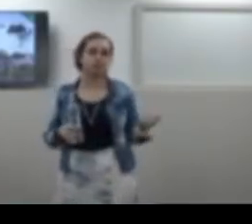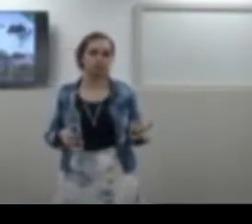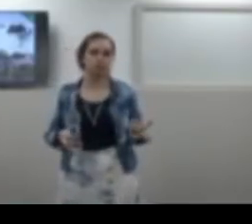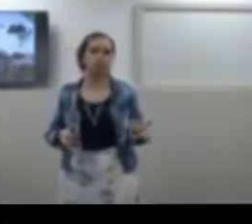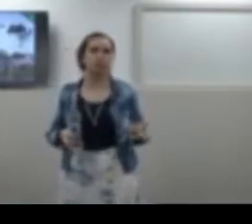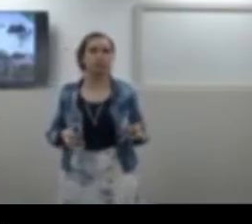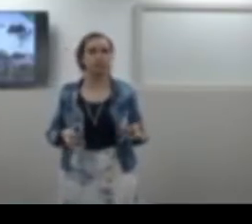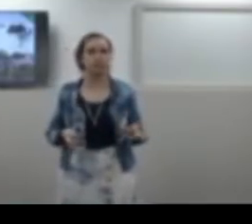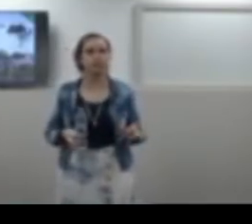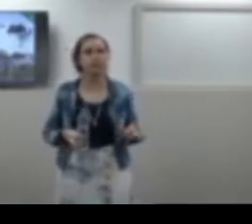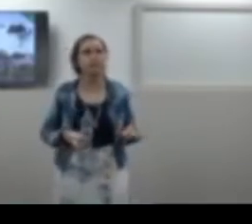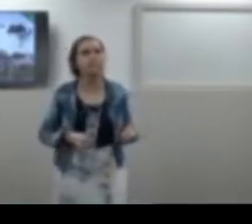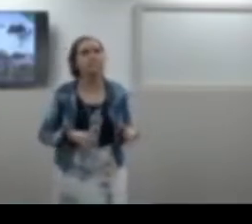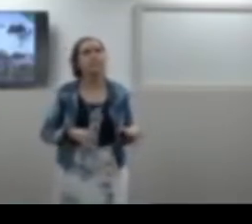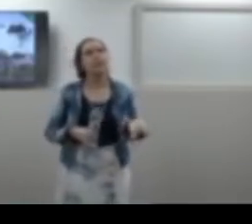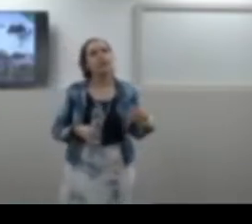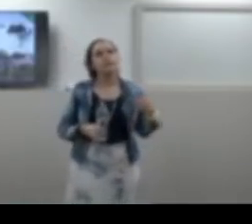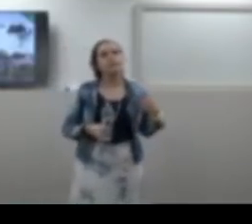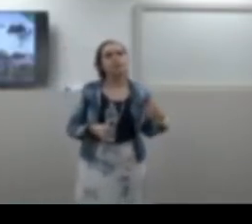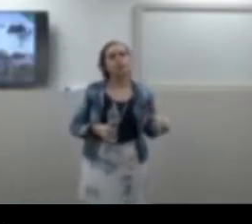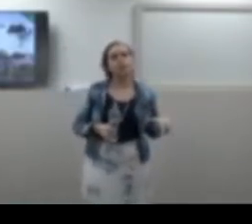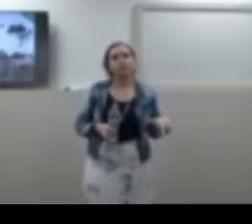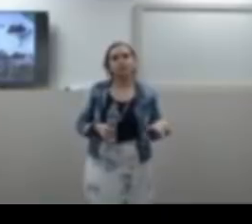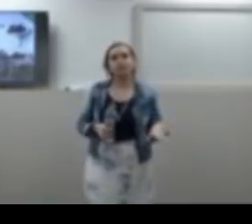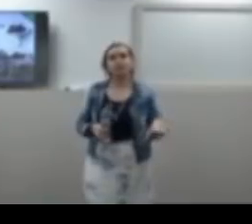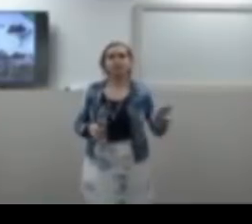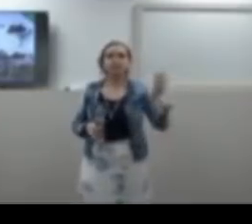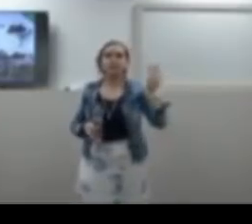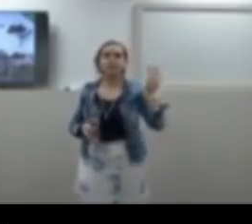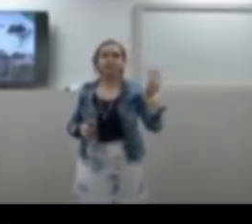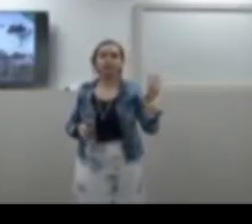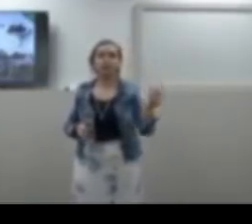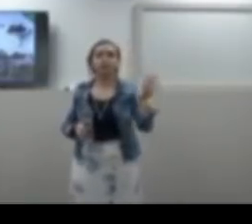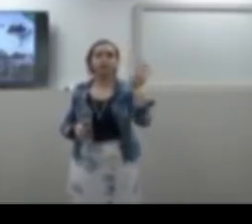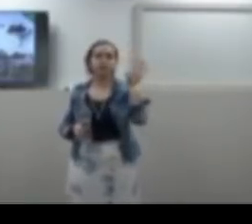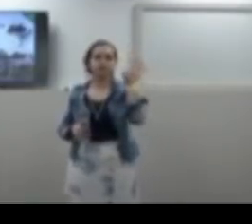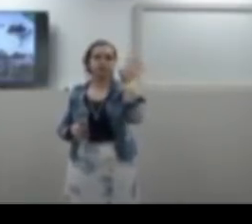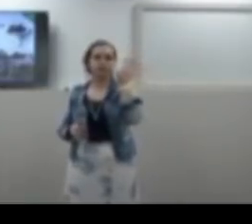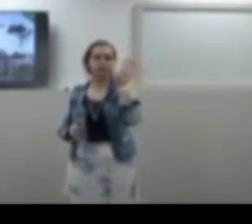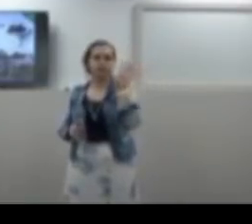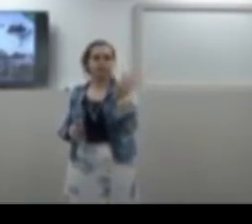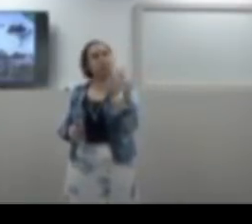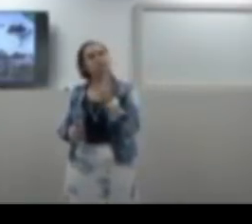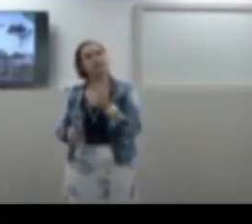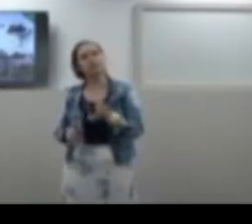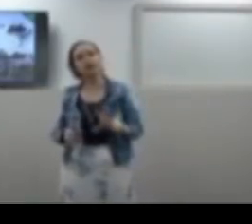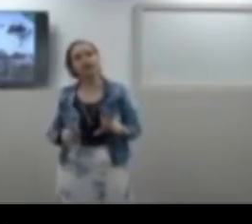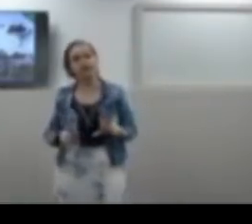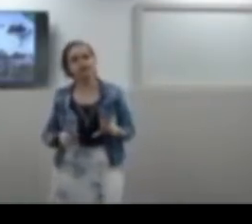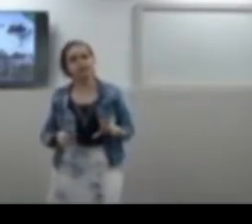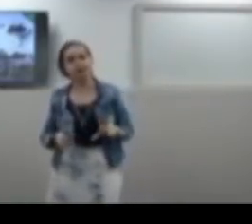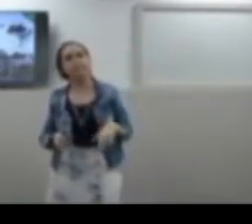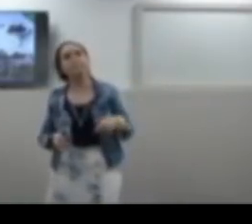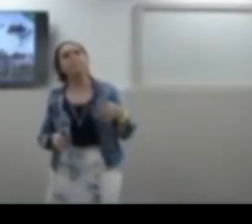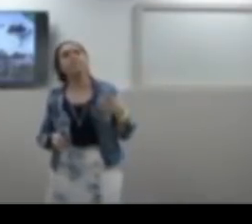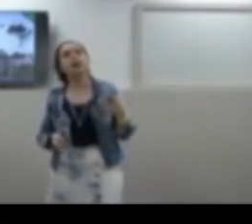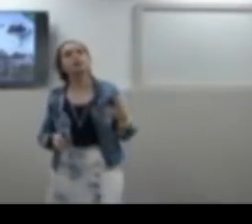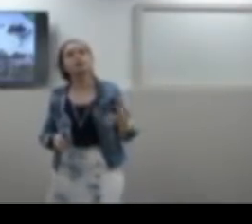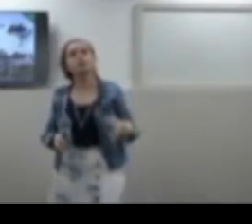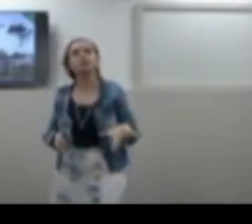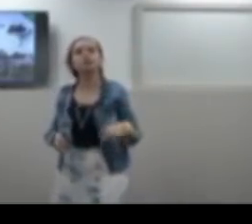domínio quase só do sul do Brasil, né? Bioma predominante, bioma da Mata Atlântica de araucárias,